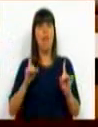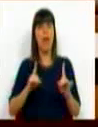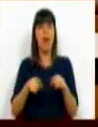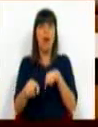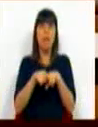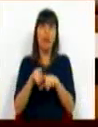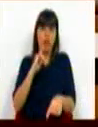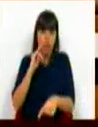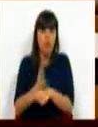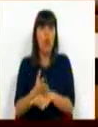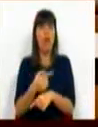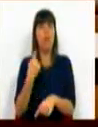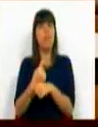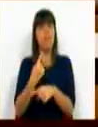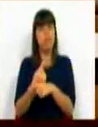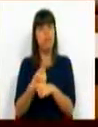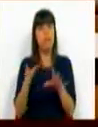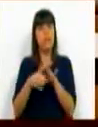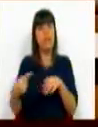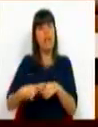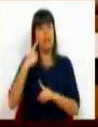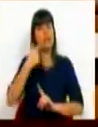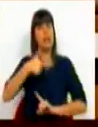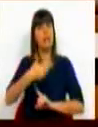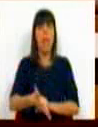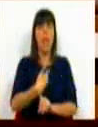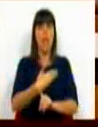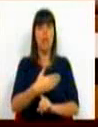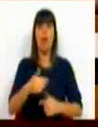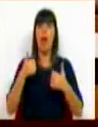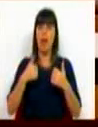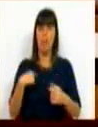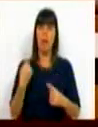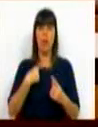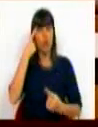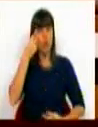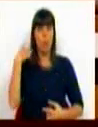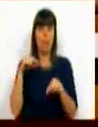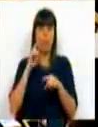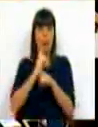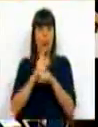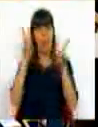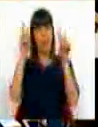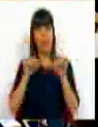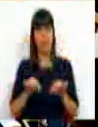outra política também na esteira do interesse nacional. É bom que nos entendamos sobre isso.